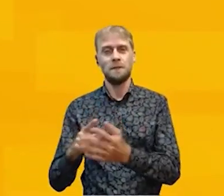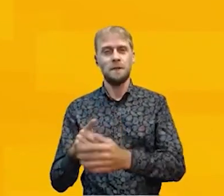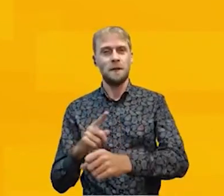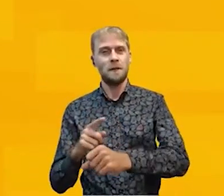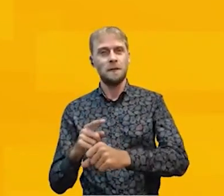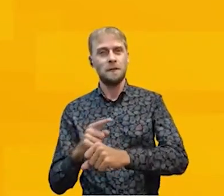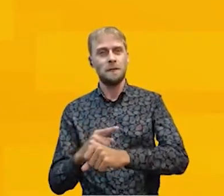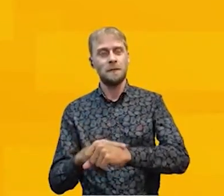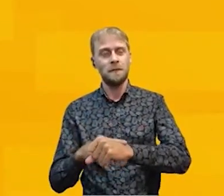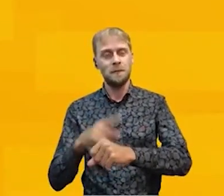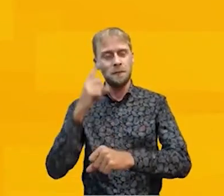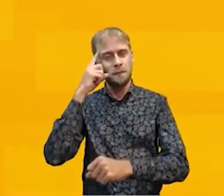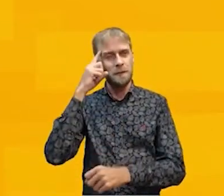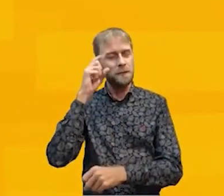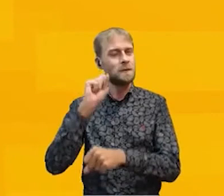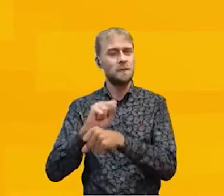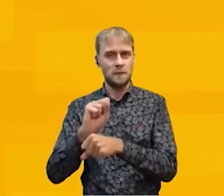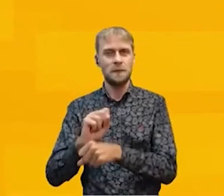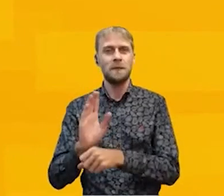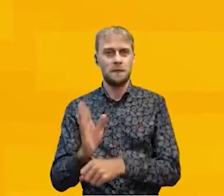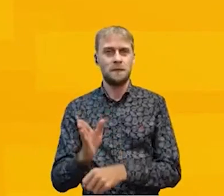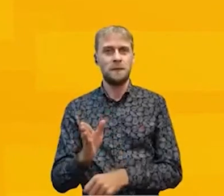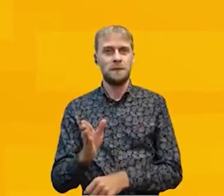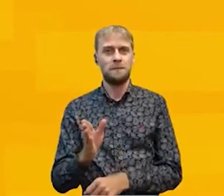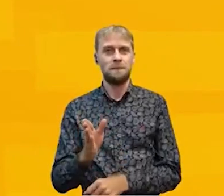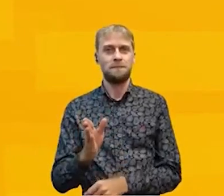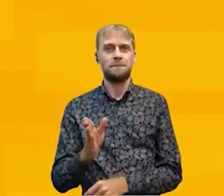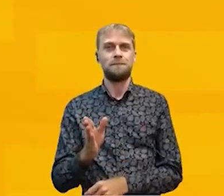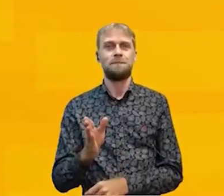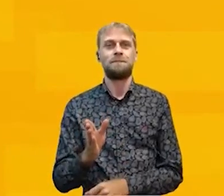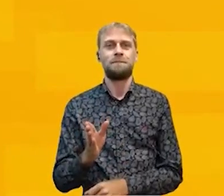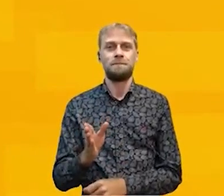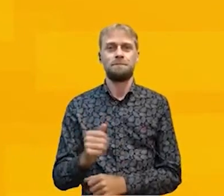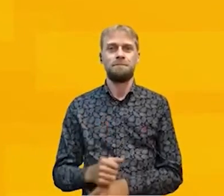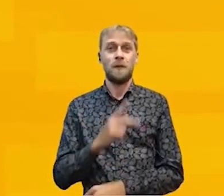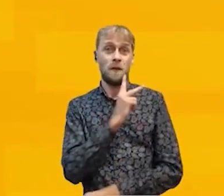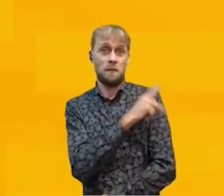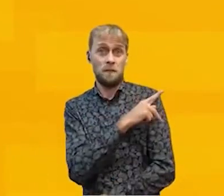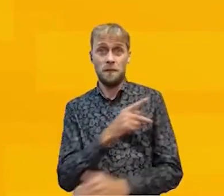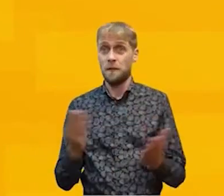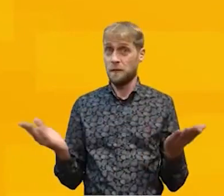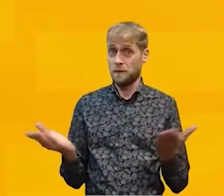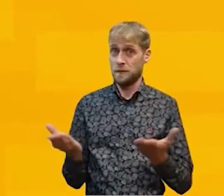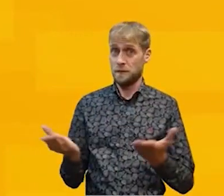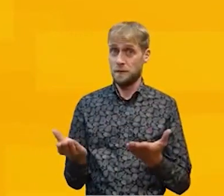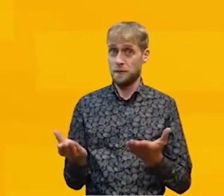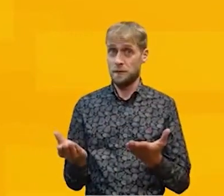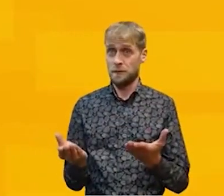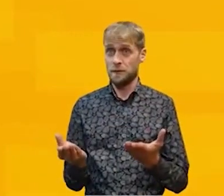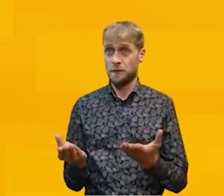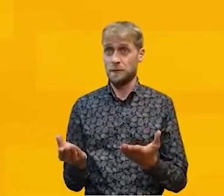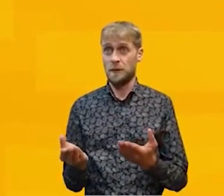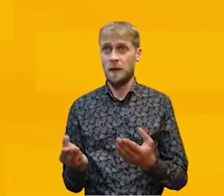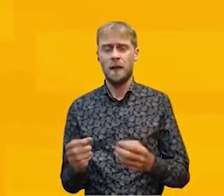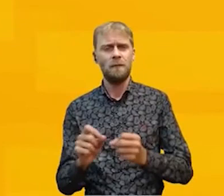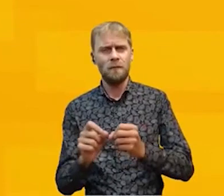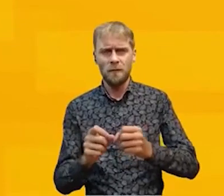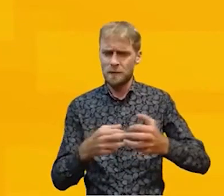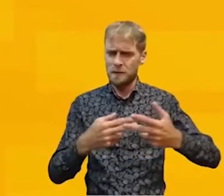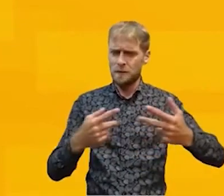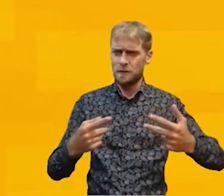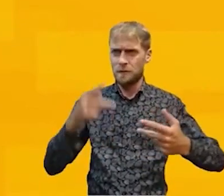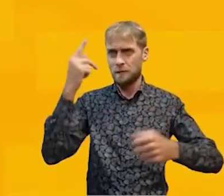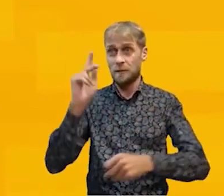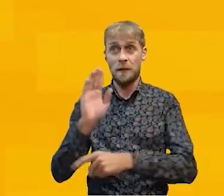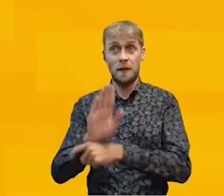bem acima da expectativa que nós tínhamos, né? O Piauí hoje está implementando um monte de ações para ajudar